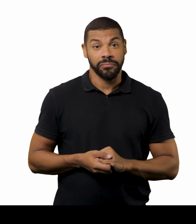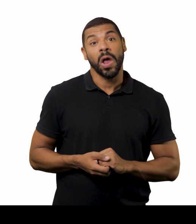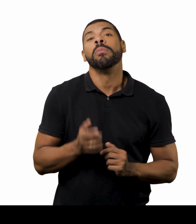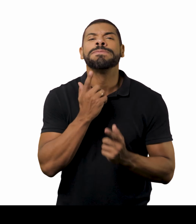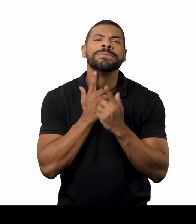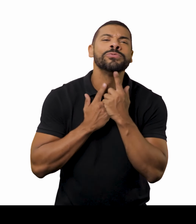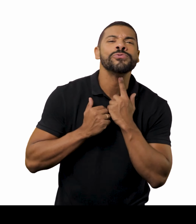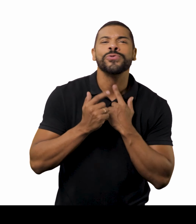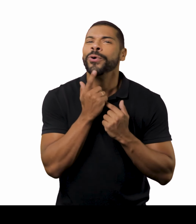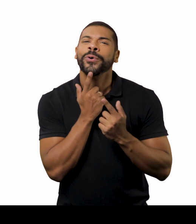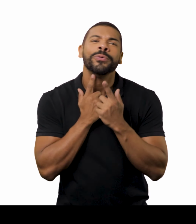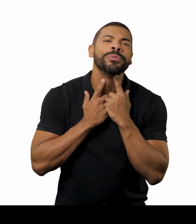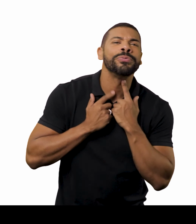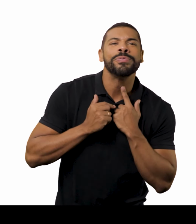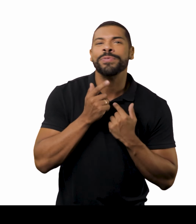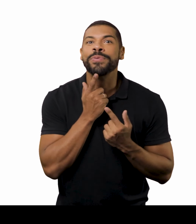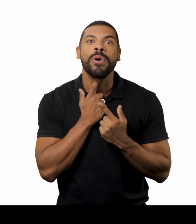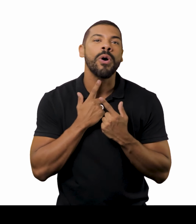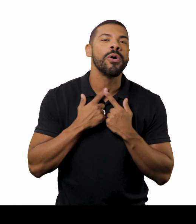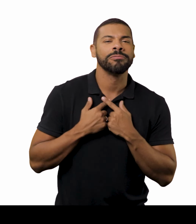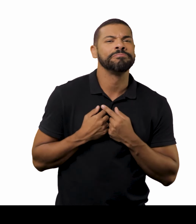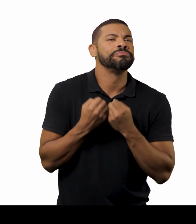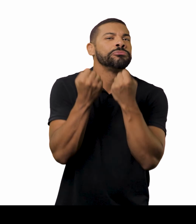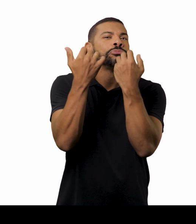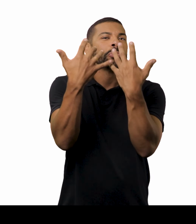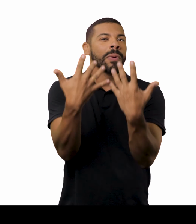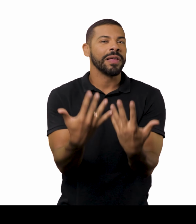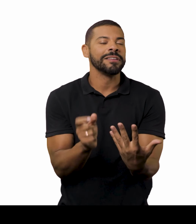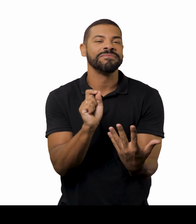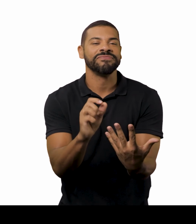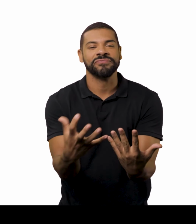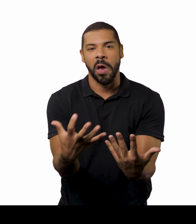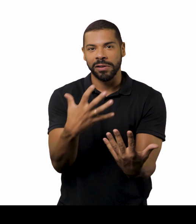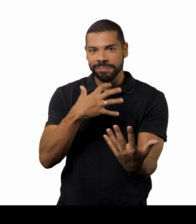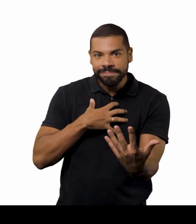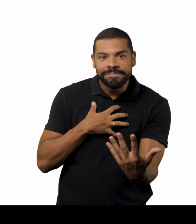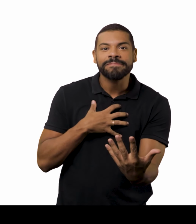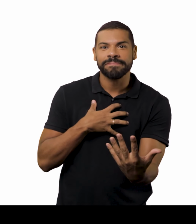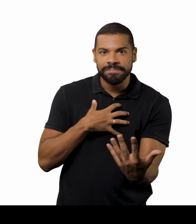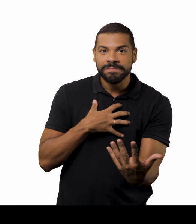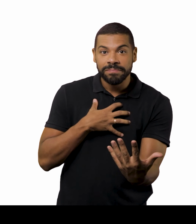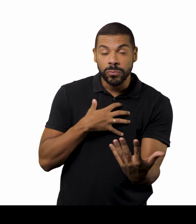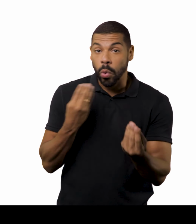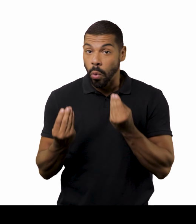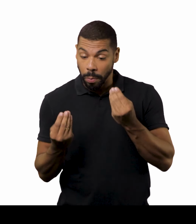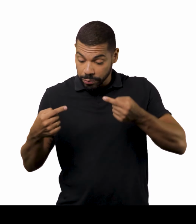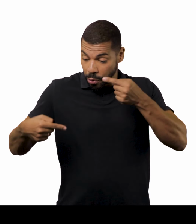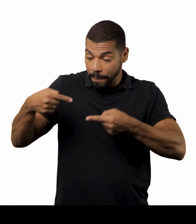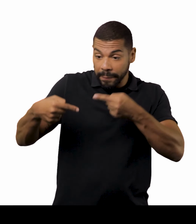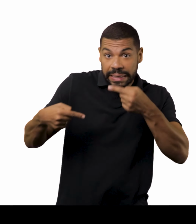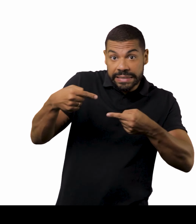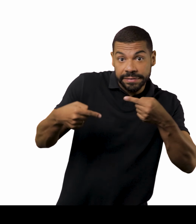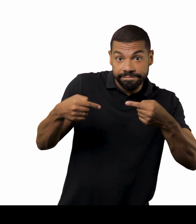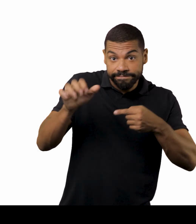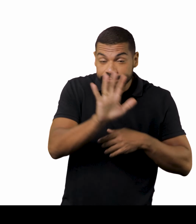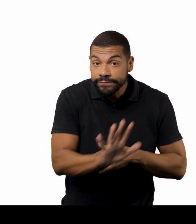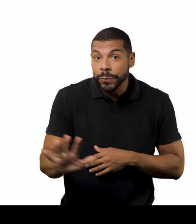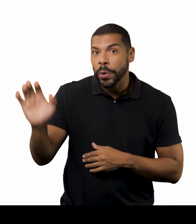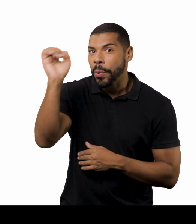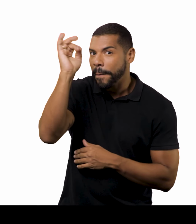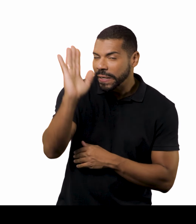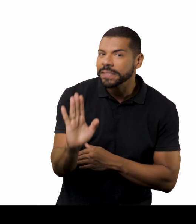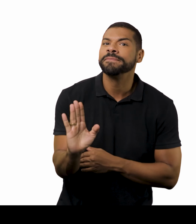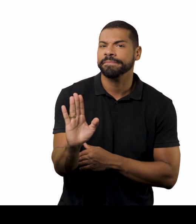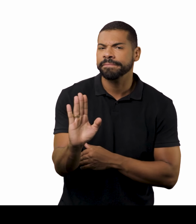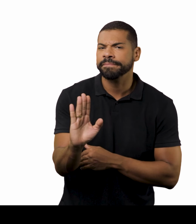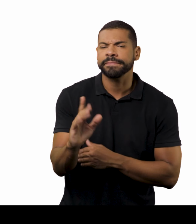O desejo sempre foi o mesmo, assim, desde o começo, era falar o que a gente estava sentindo em relação à situação política do Brasil, assim,